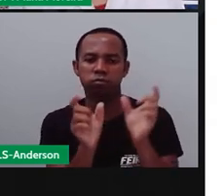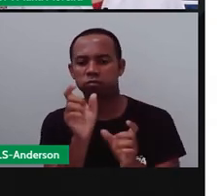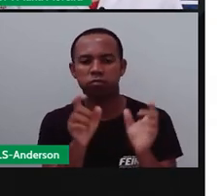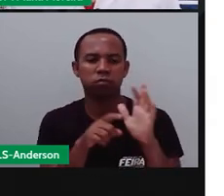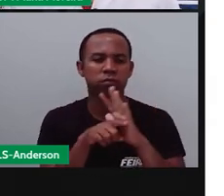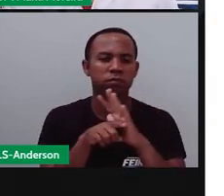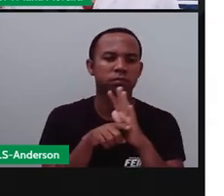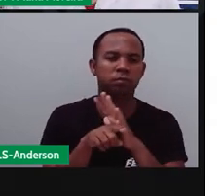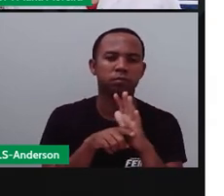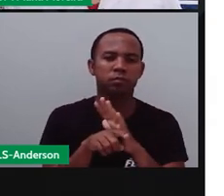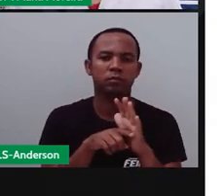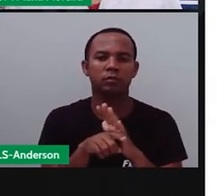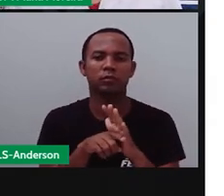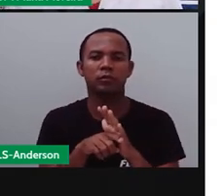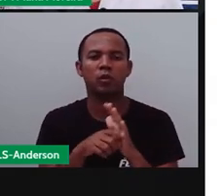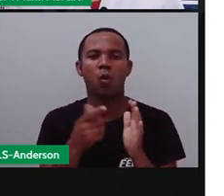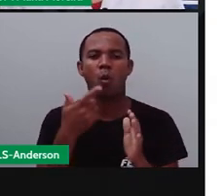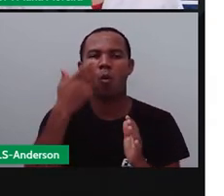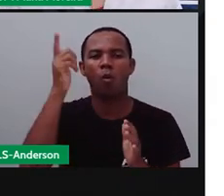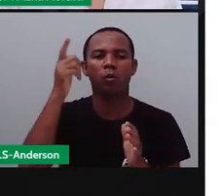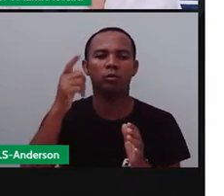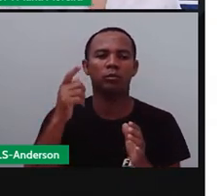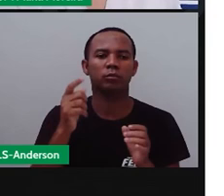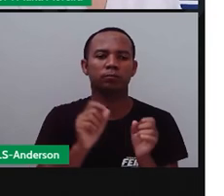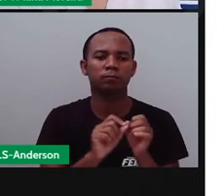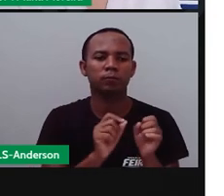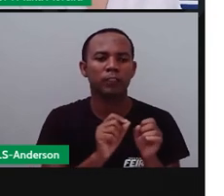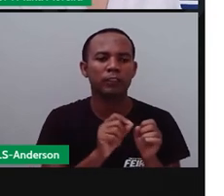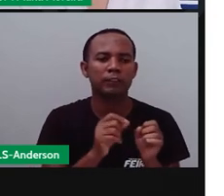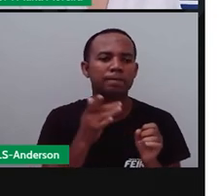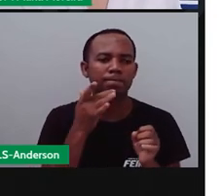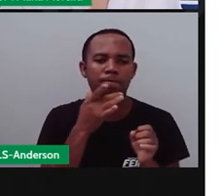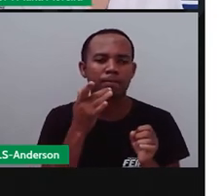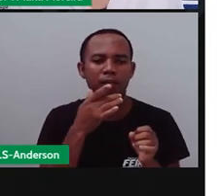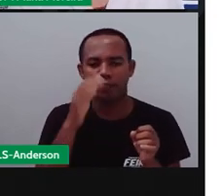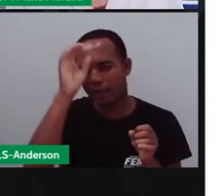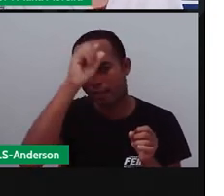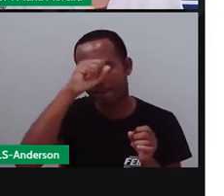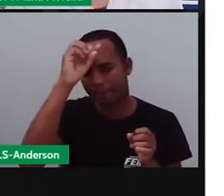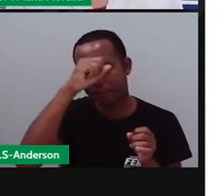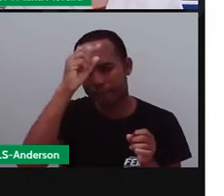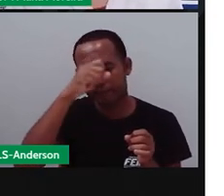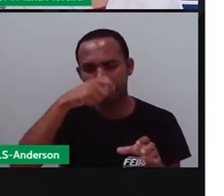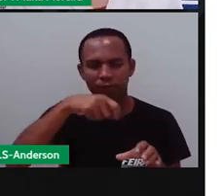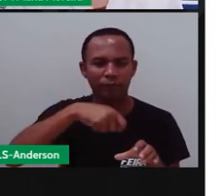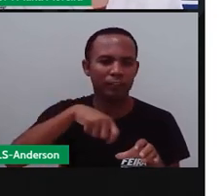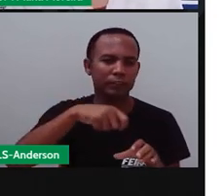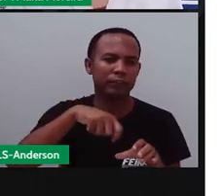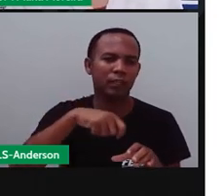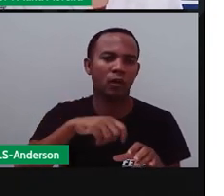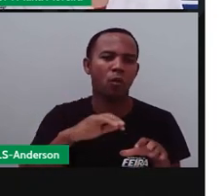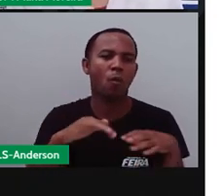pesquisando o quê? Novas receitas. Quais receitas você tem vontade de experimentar, Anderson?